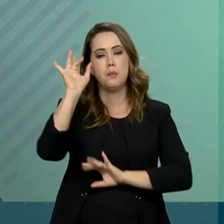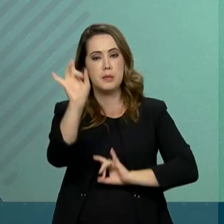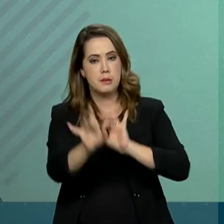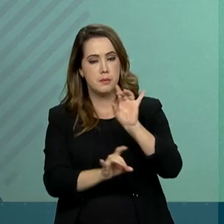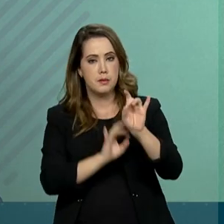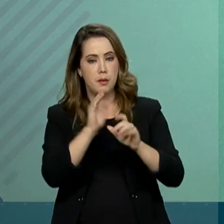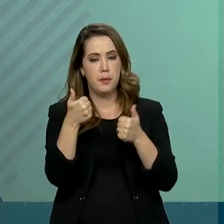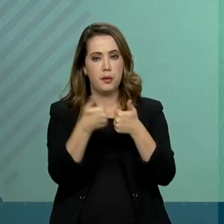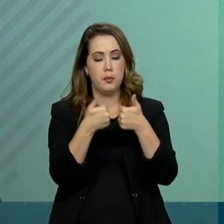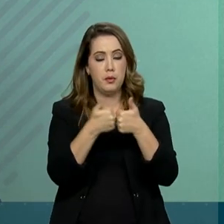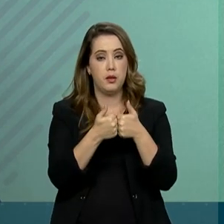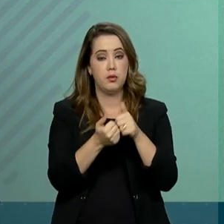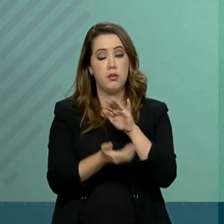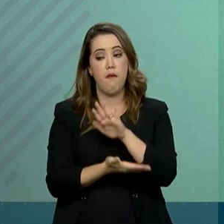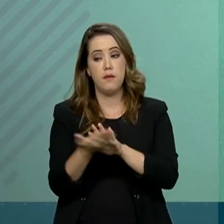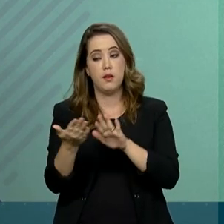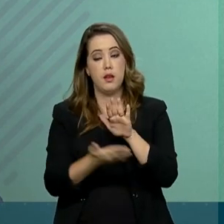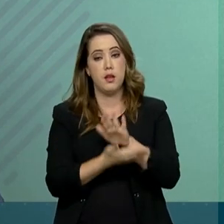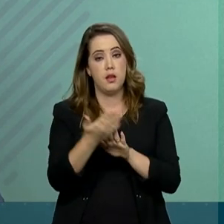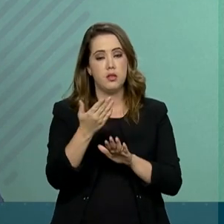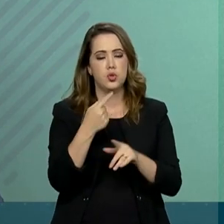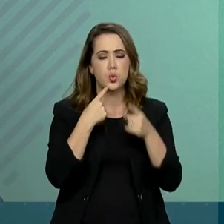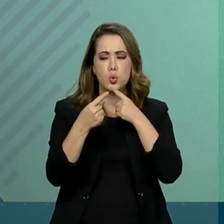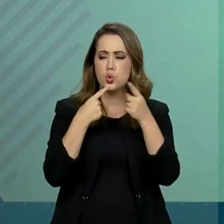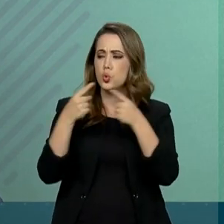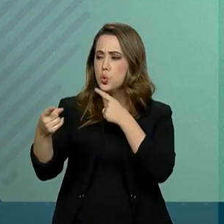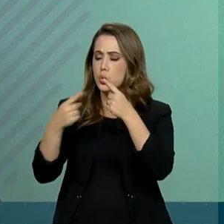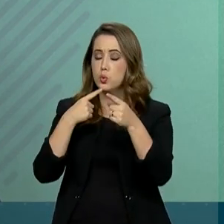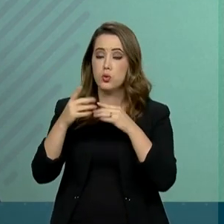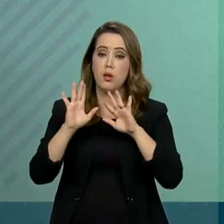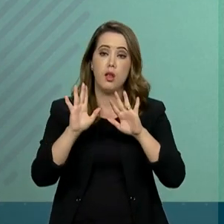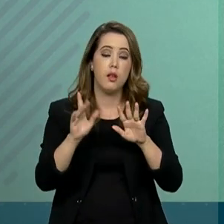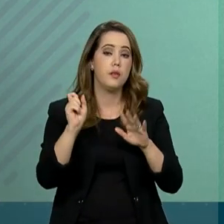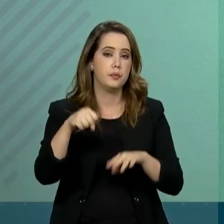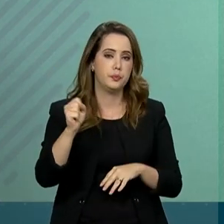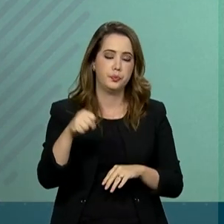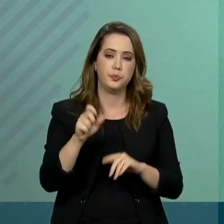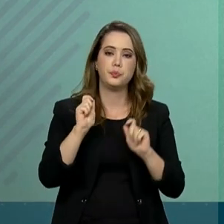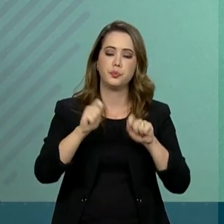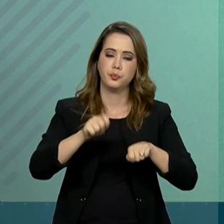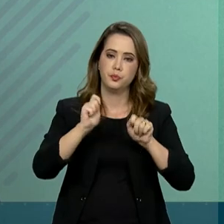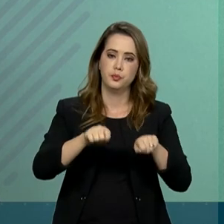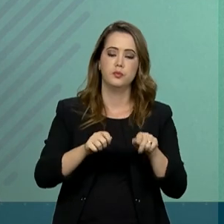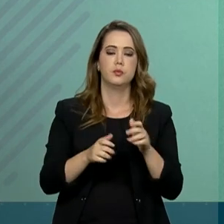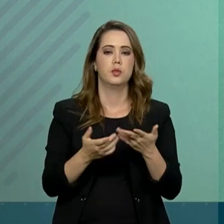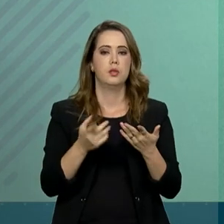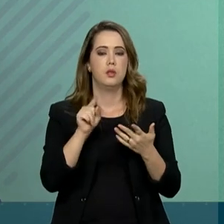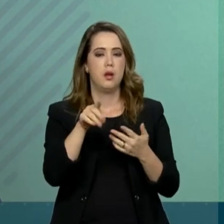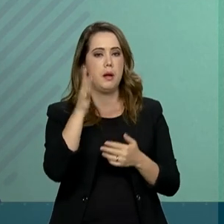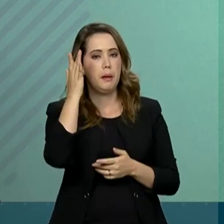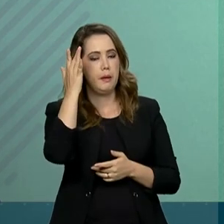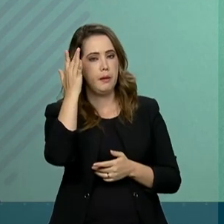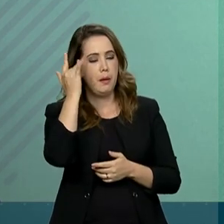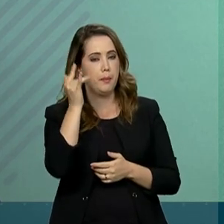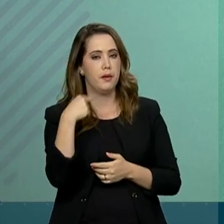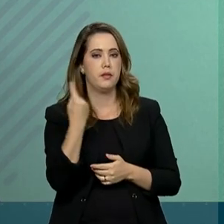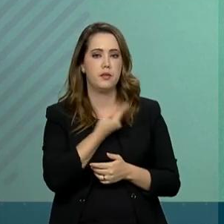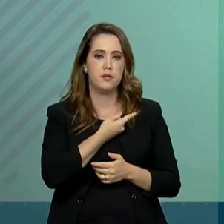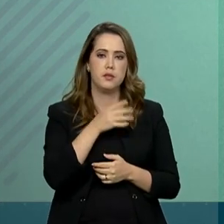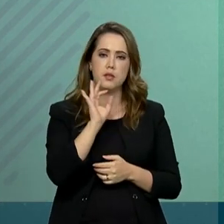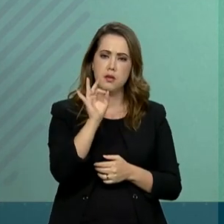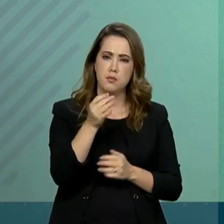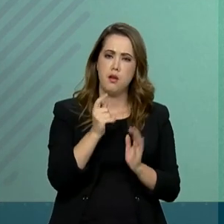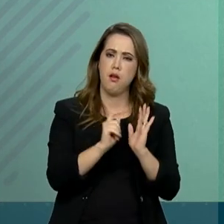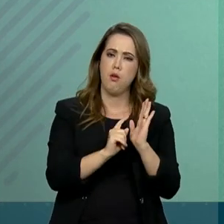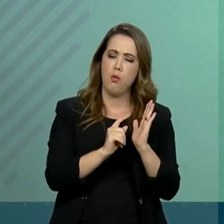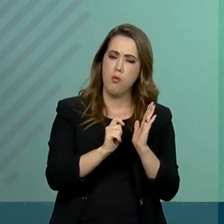foram aceleradas essas discussões então é assim possível que amanhã nós temos afirma